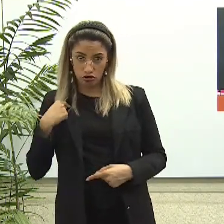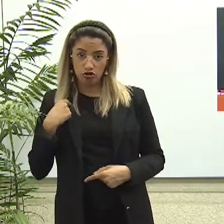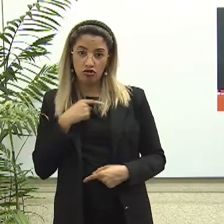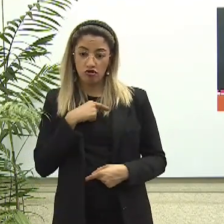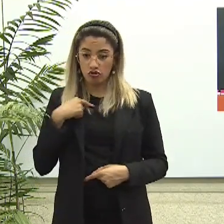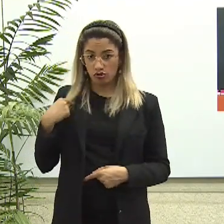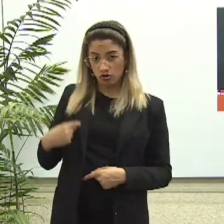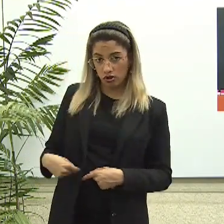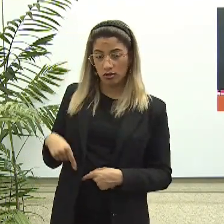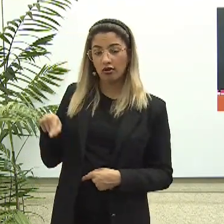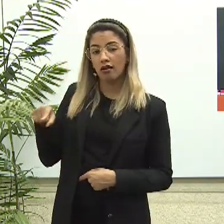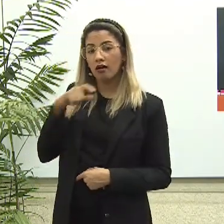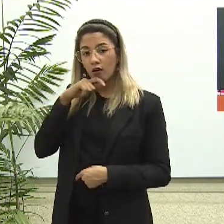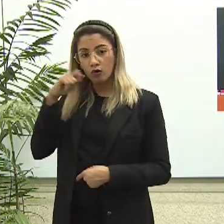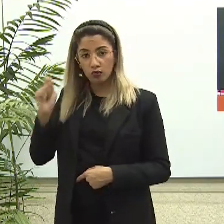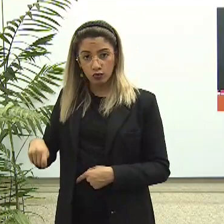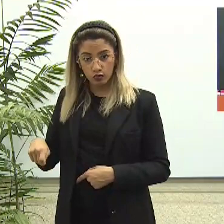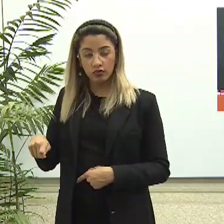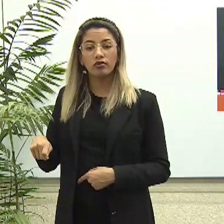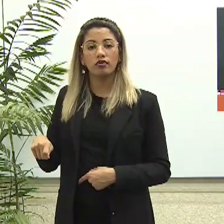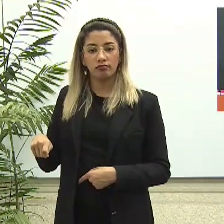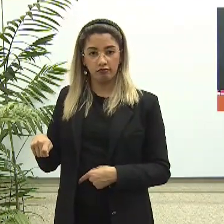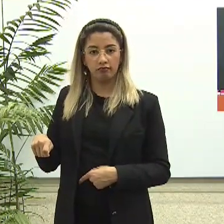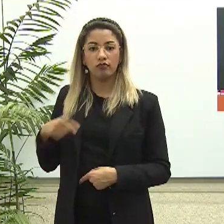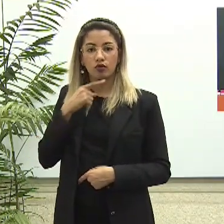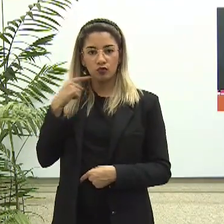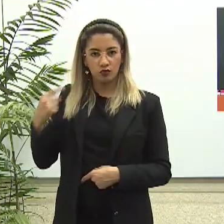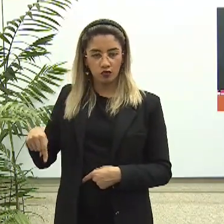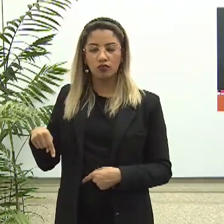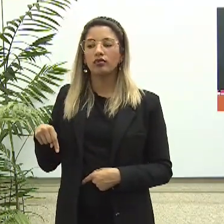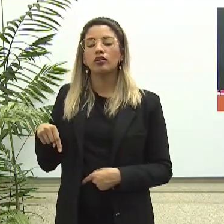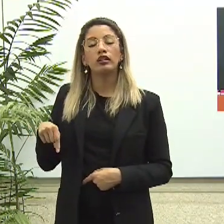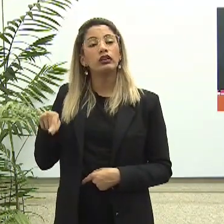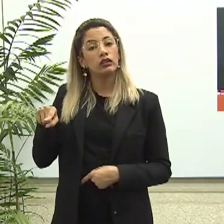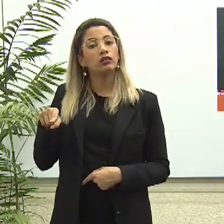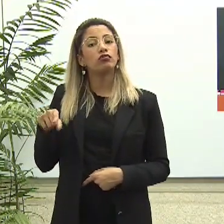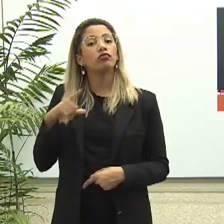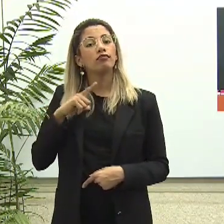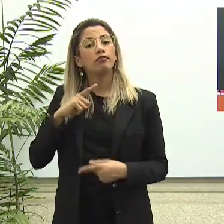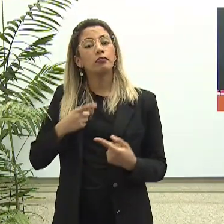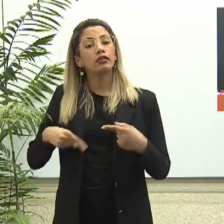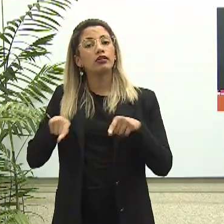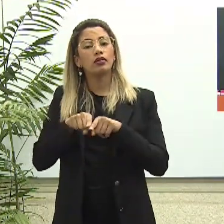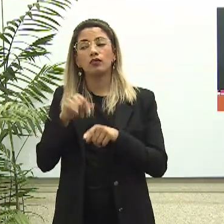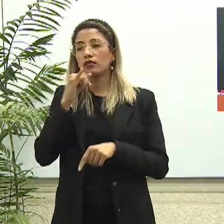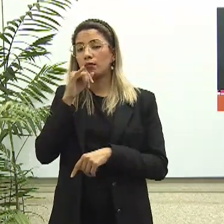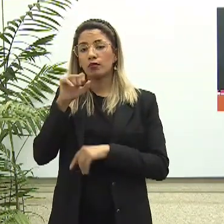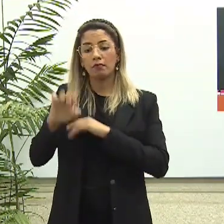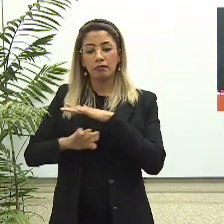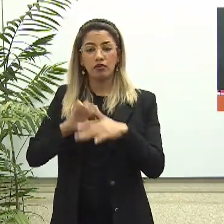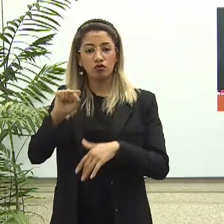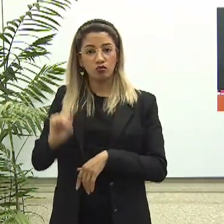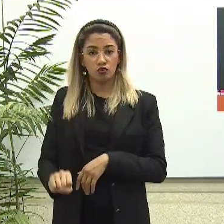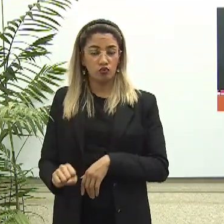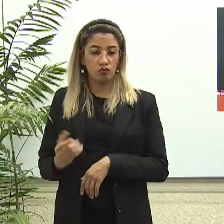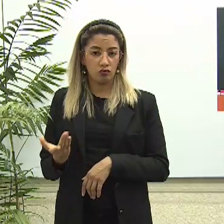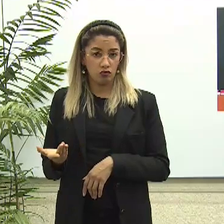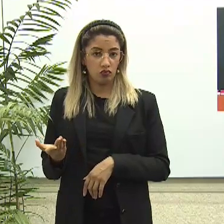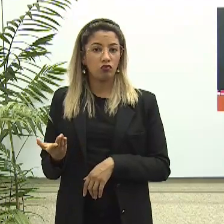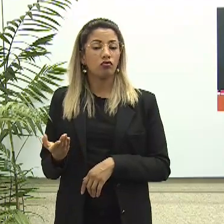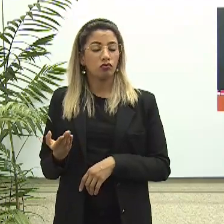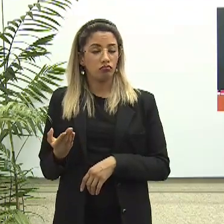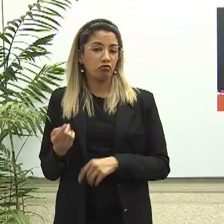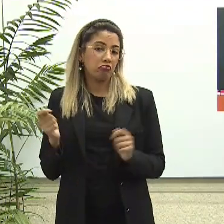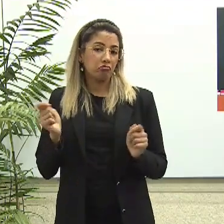Rússia do outro lado mais ou menos alinhada nesse processo e isso abre novas parcerias para o Sul por exemplo isso talvez explique o que